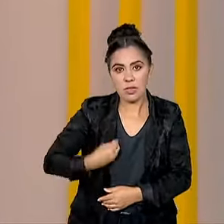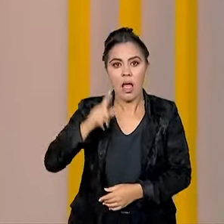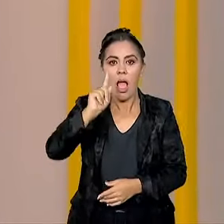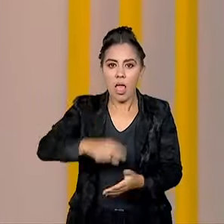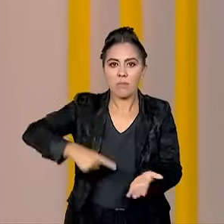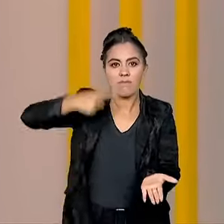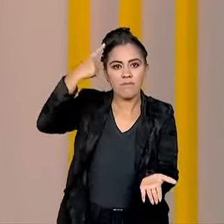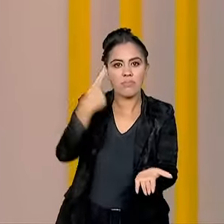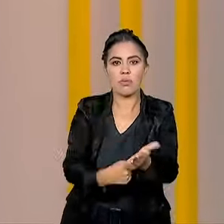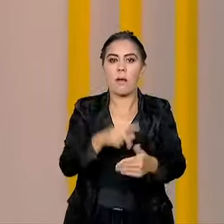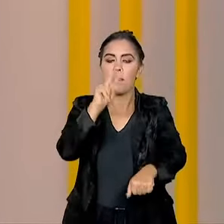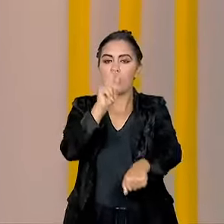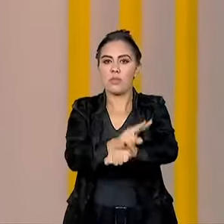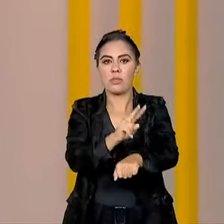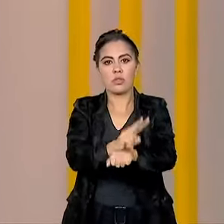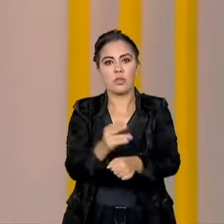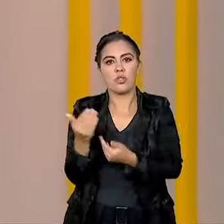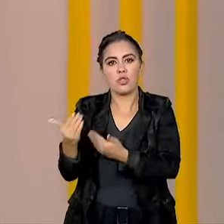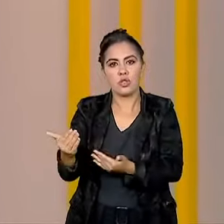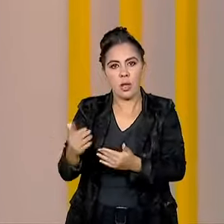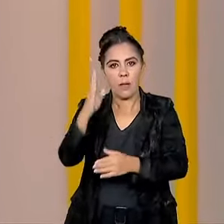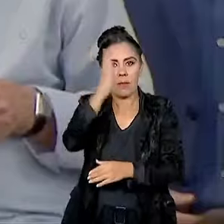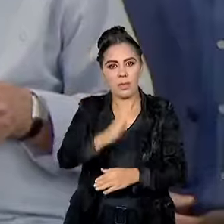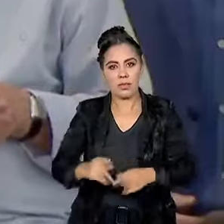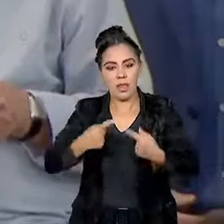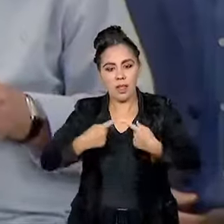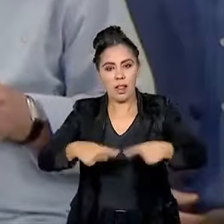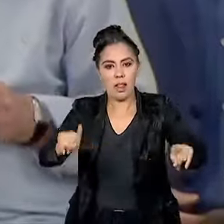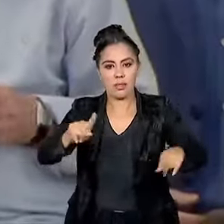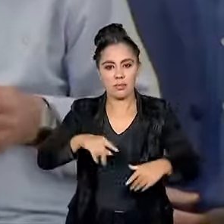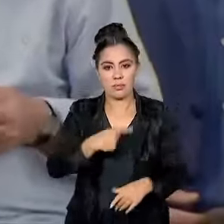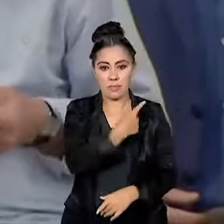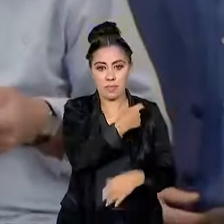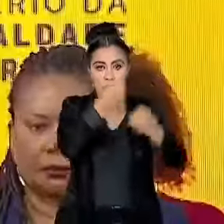proteção dos jovens brasileiros, que será lançado em breve. Juventude Negra Viva.